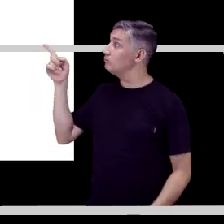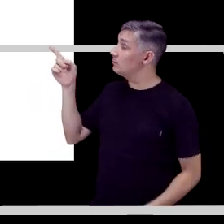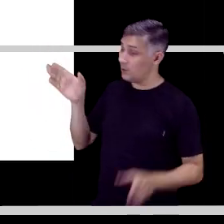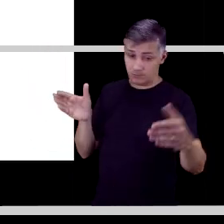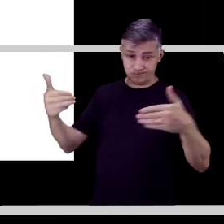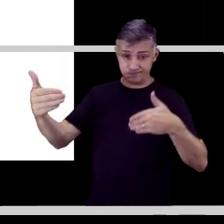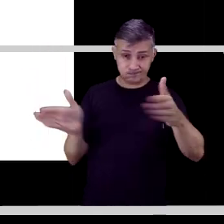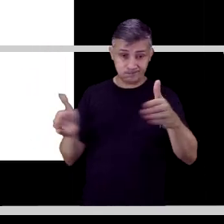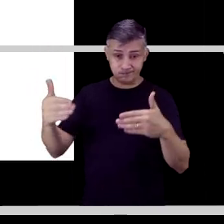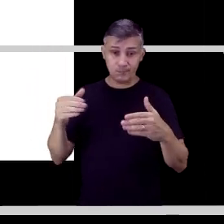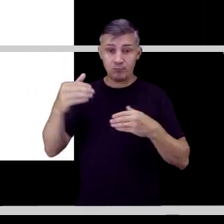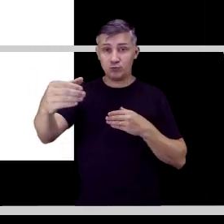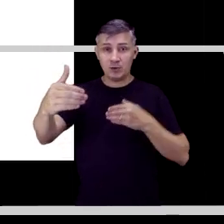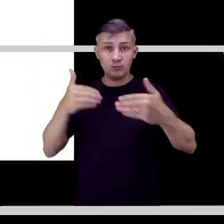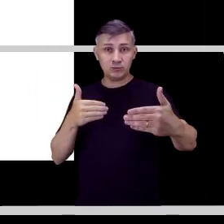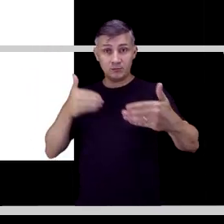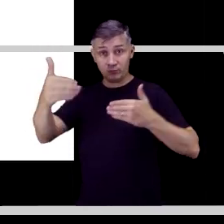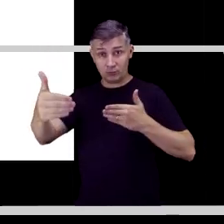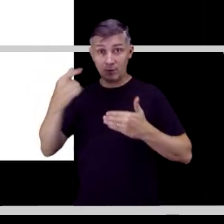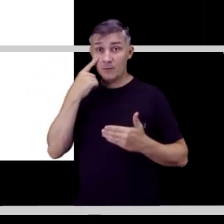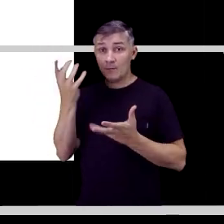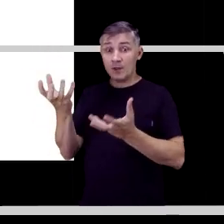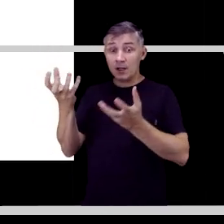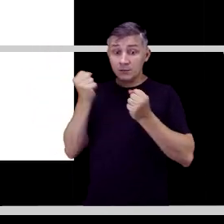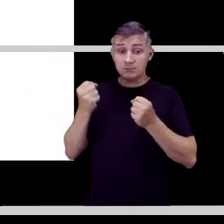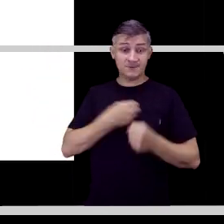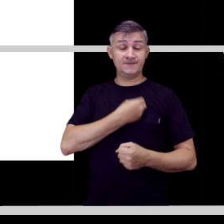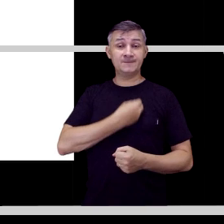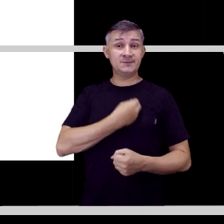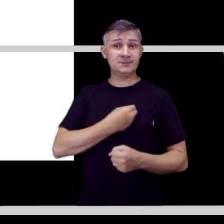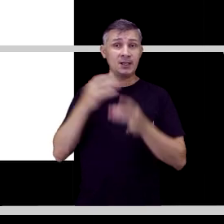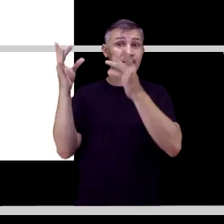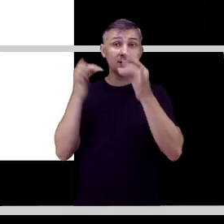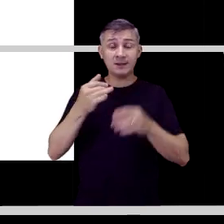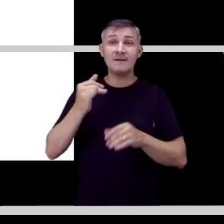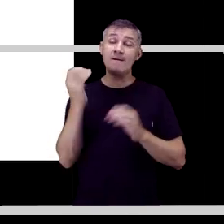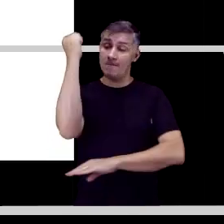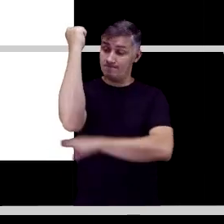9, em que paredes de concreto autoportante são colocadas nesse grid de uma forma